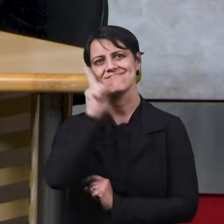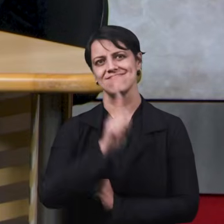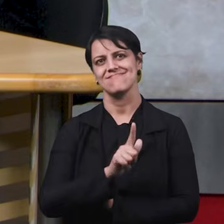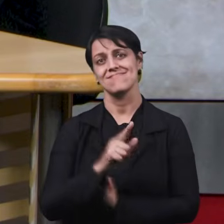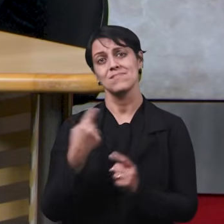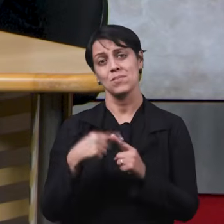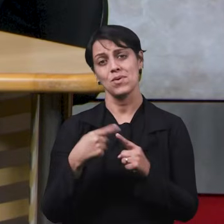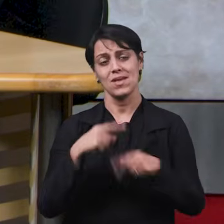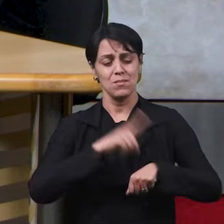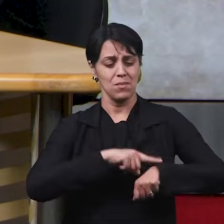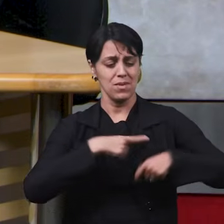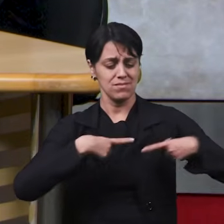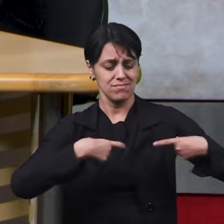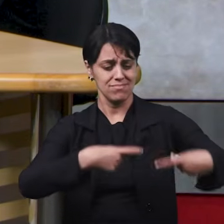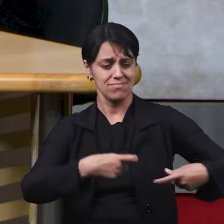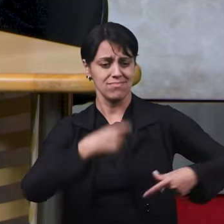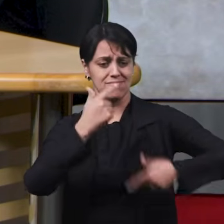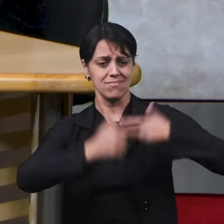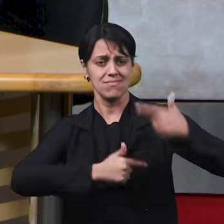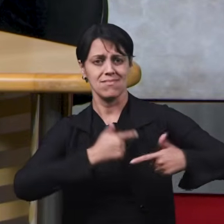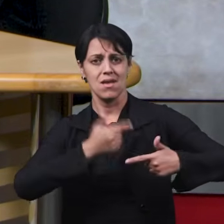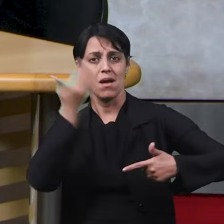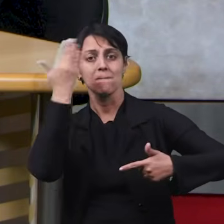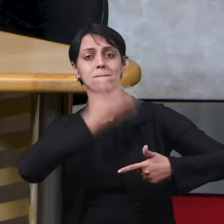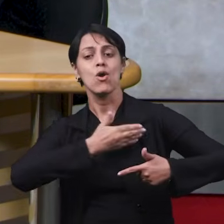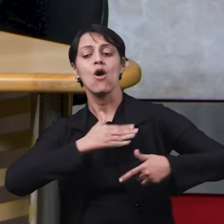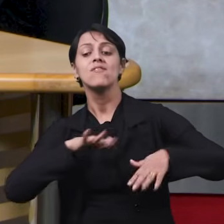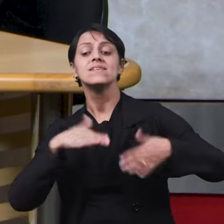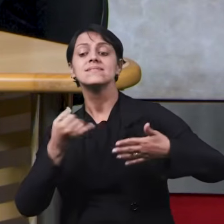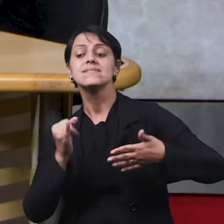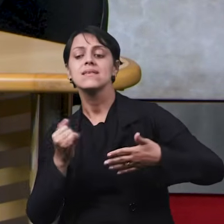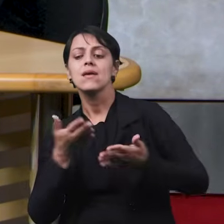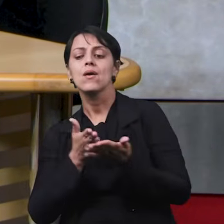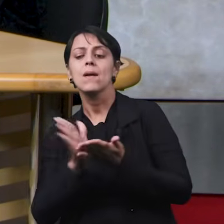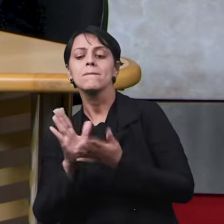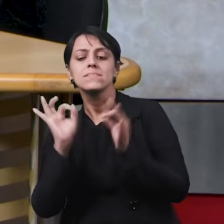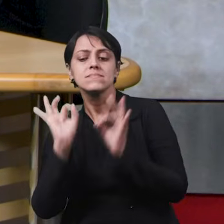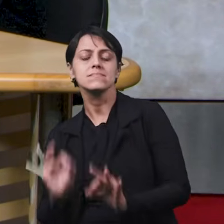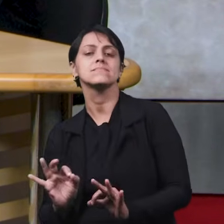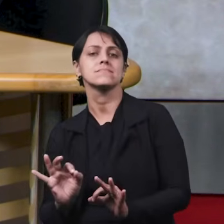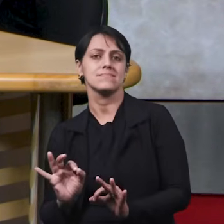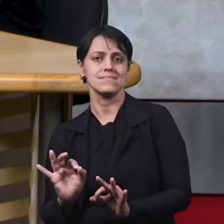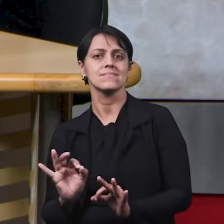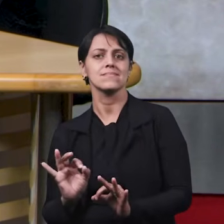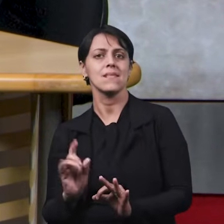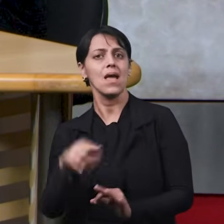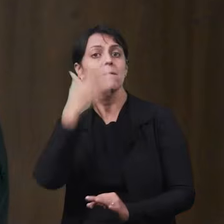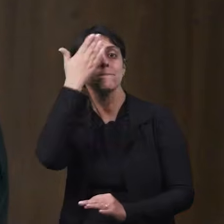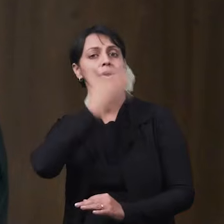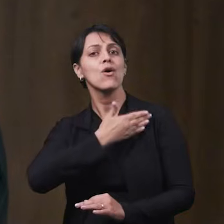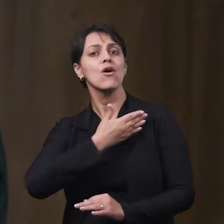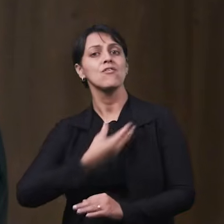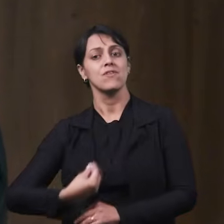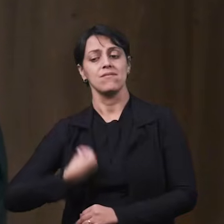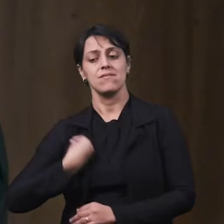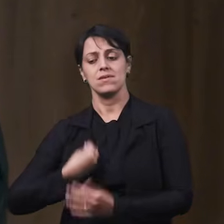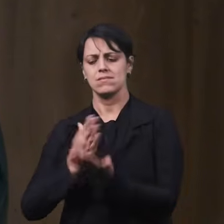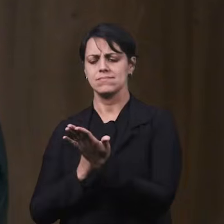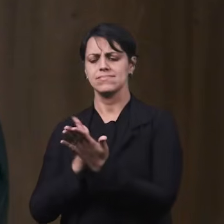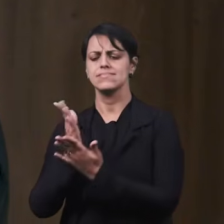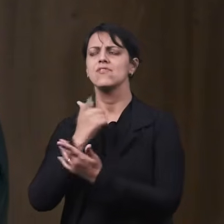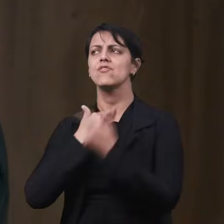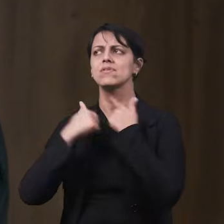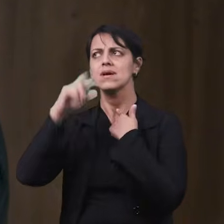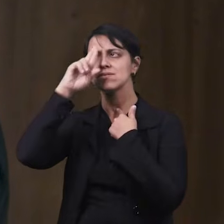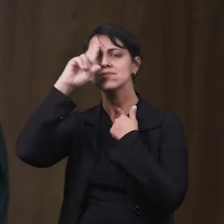somos provados se estamos mesmo no caminho de retidão. é isso mesmo. É a prova do ser humano de estar seguindo a